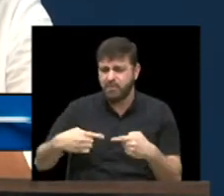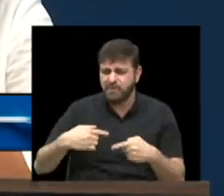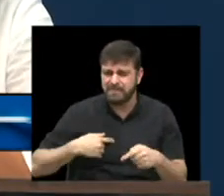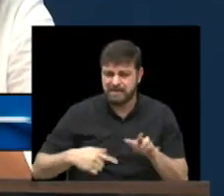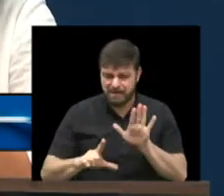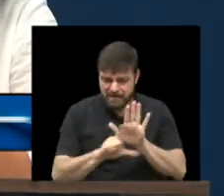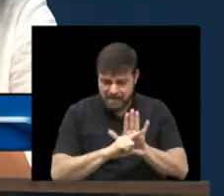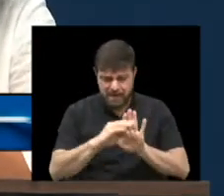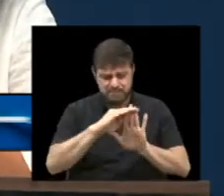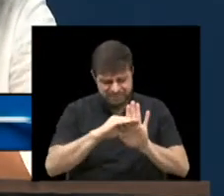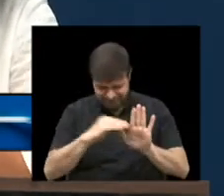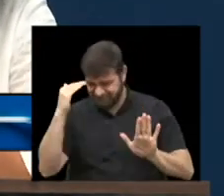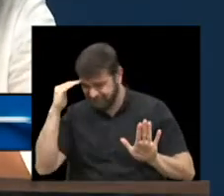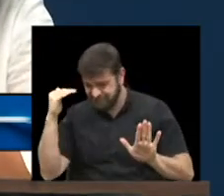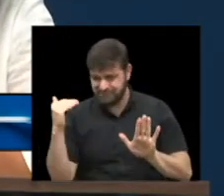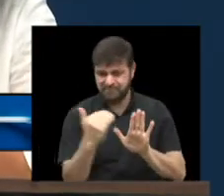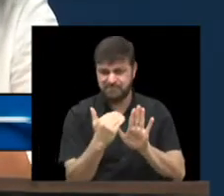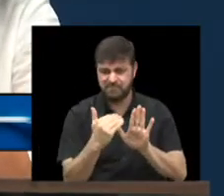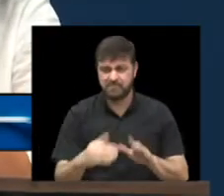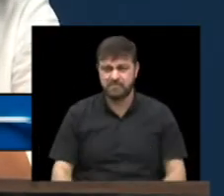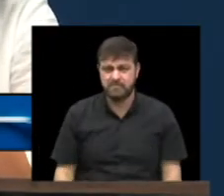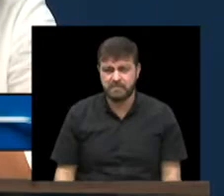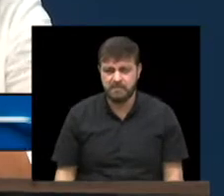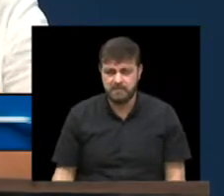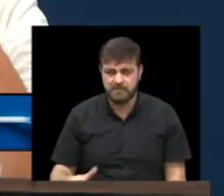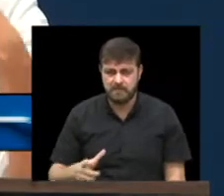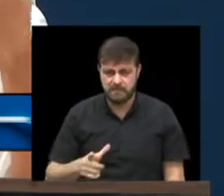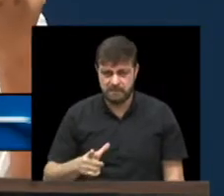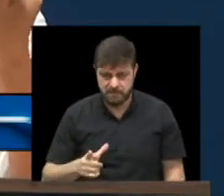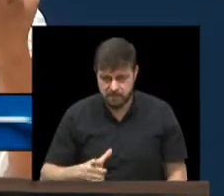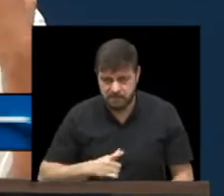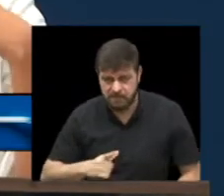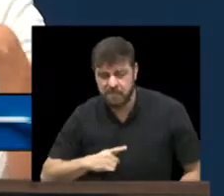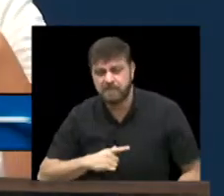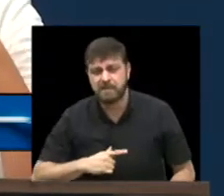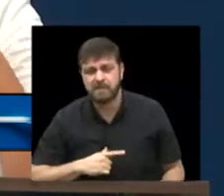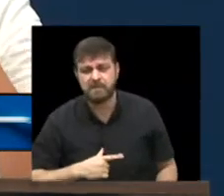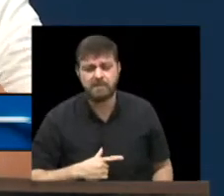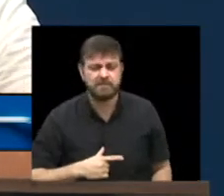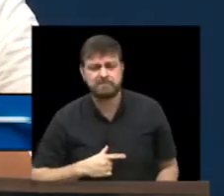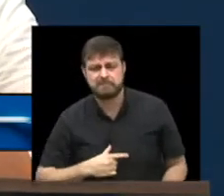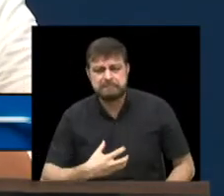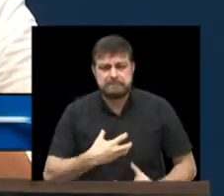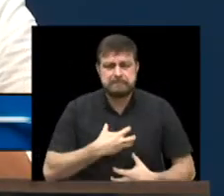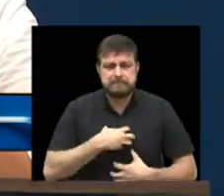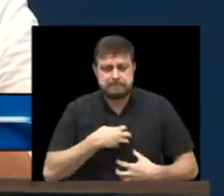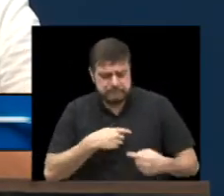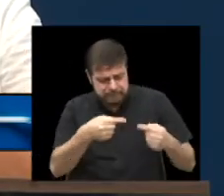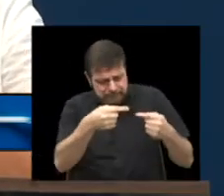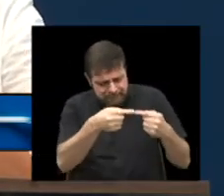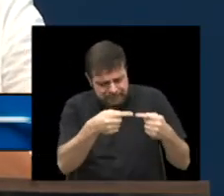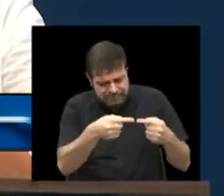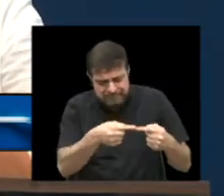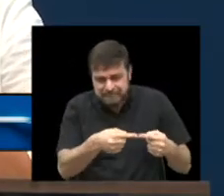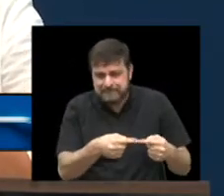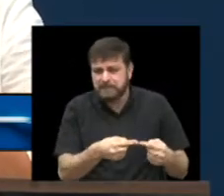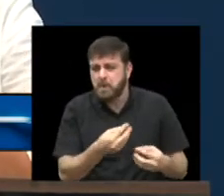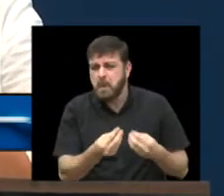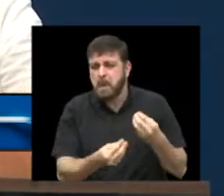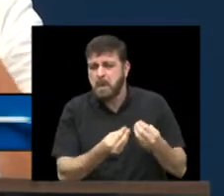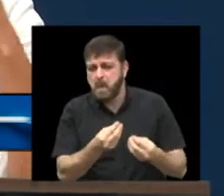emendas, a Lei de Diretrizes Orçamentárias, ela tem esse caráter bastante